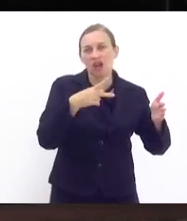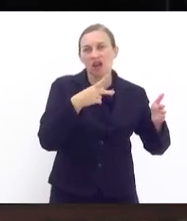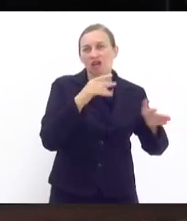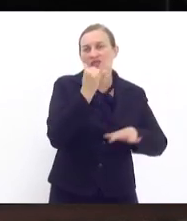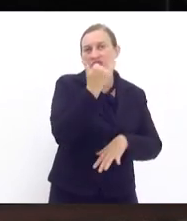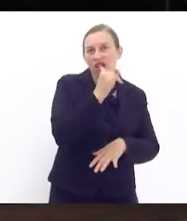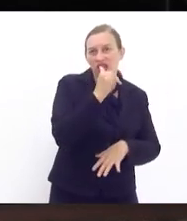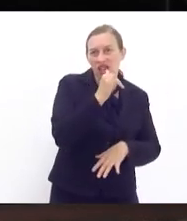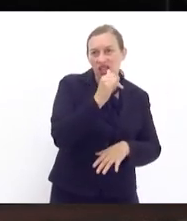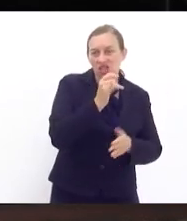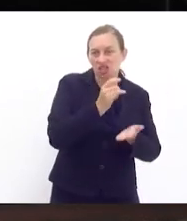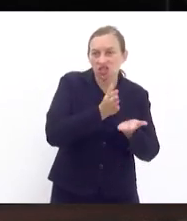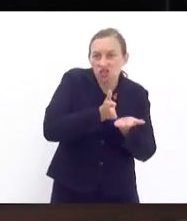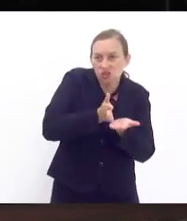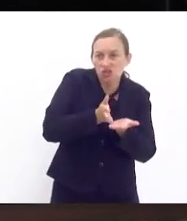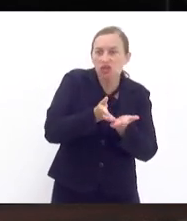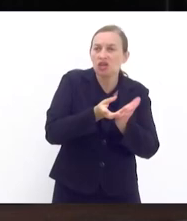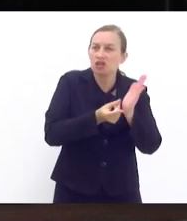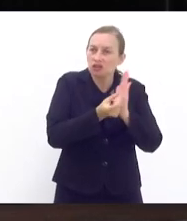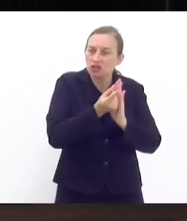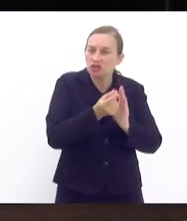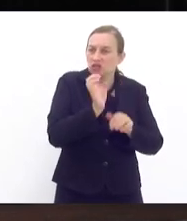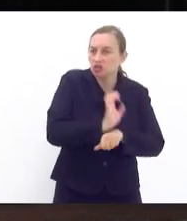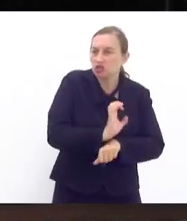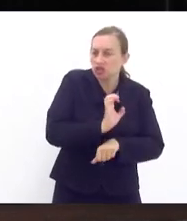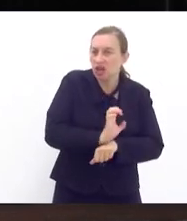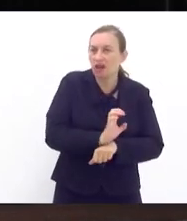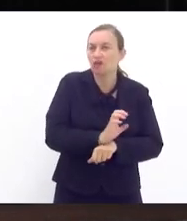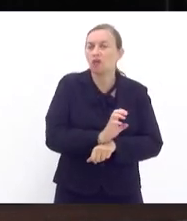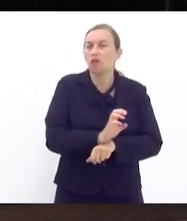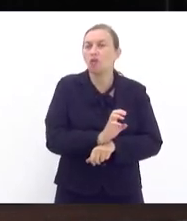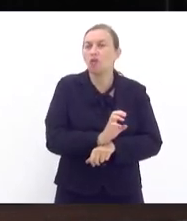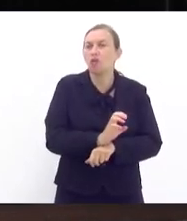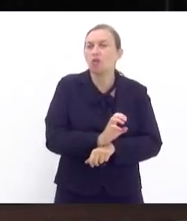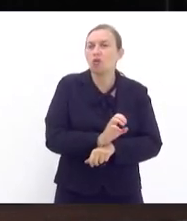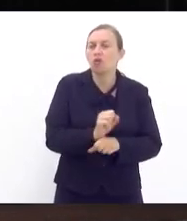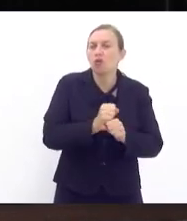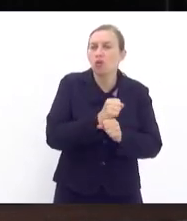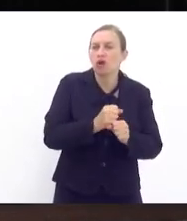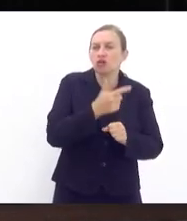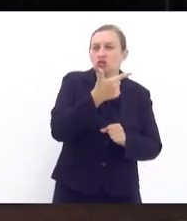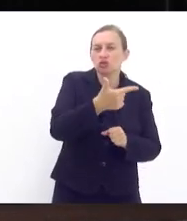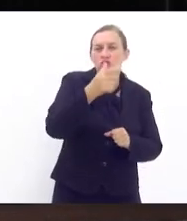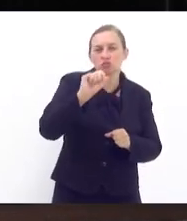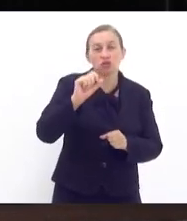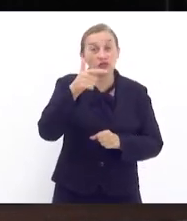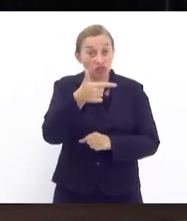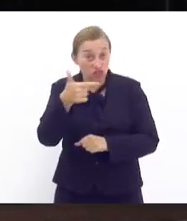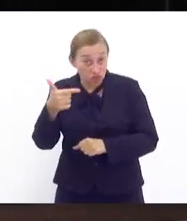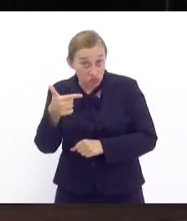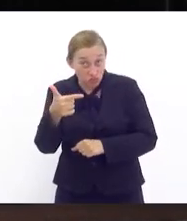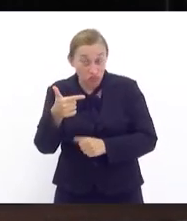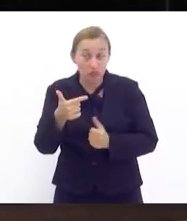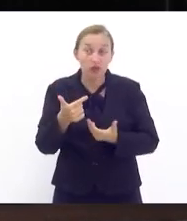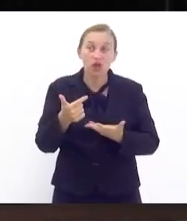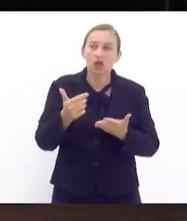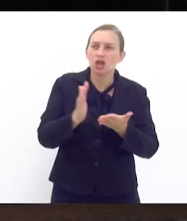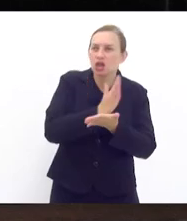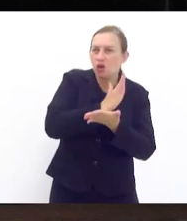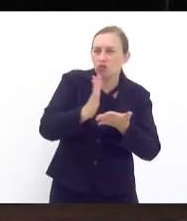energia financeira do nosso Estado, ela passa exatamente ao ano de 2021. E alguns